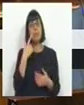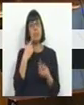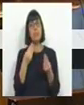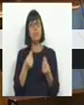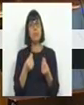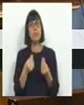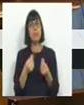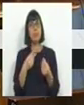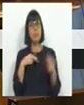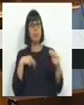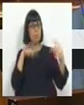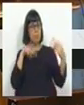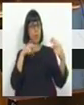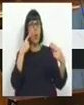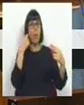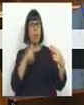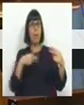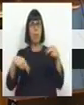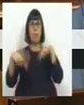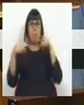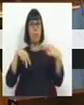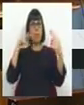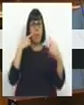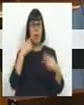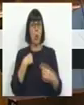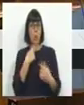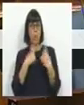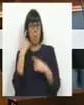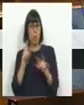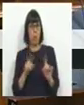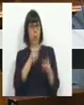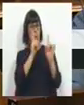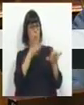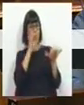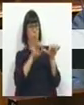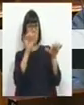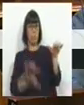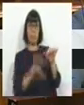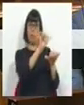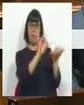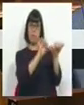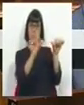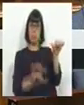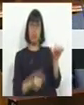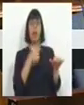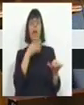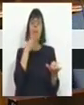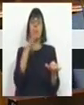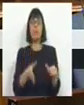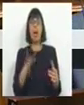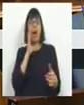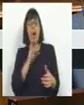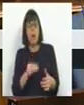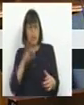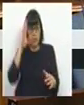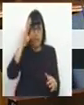conhecendo todos bem uns aos outros e, portanto, eu não estranho que o senhor deputado comece a sua intervenção por dizer, não sei